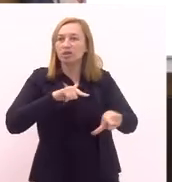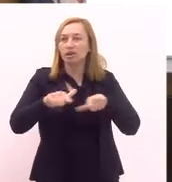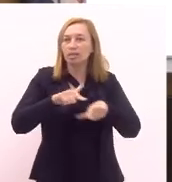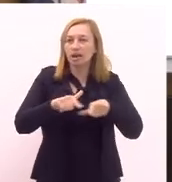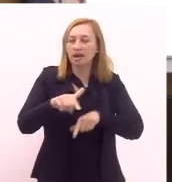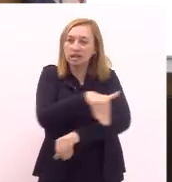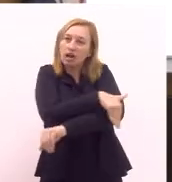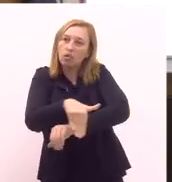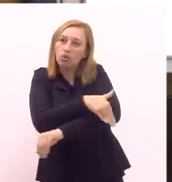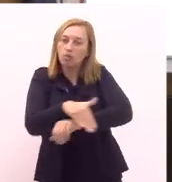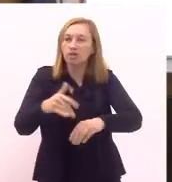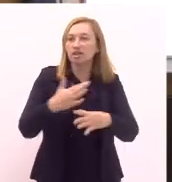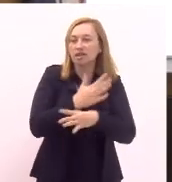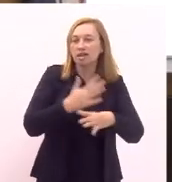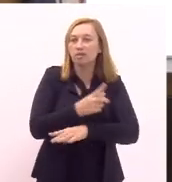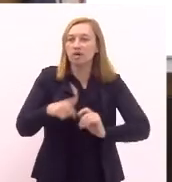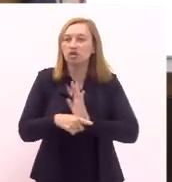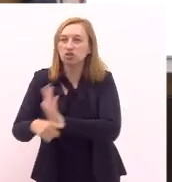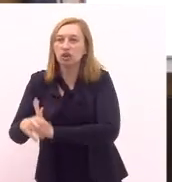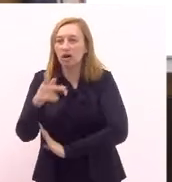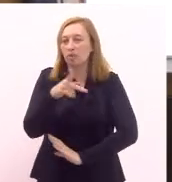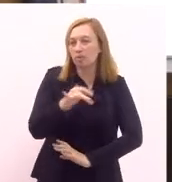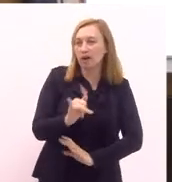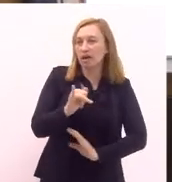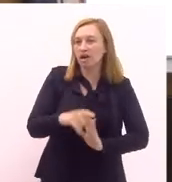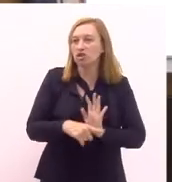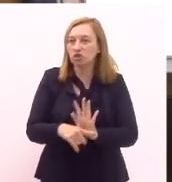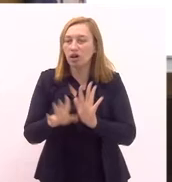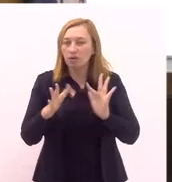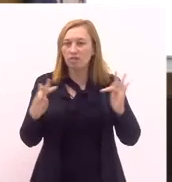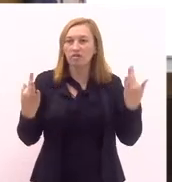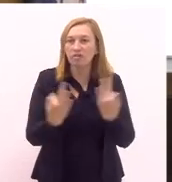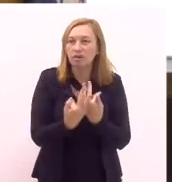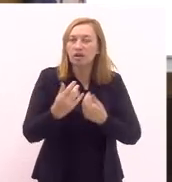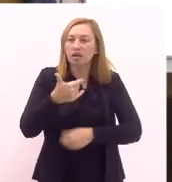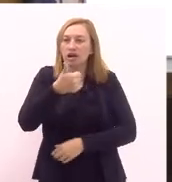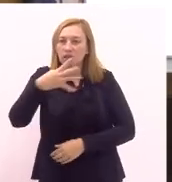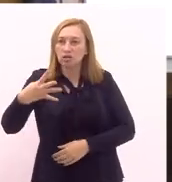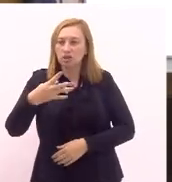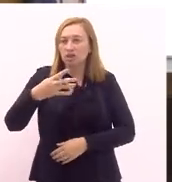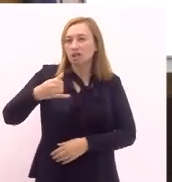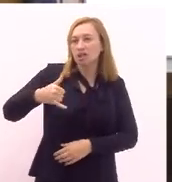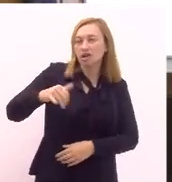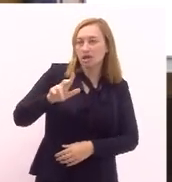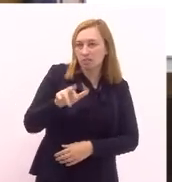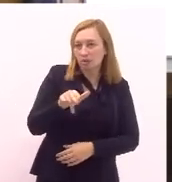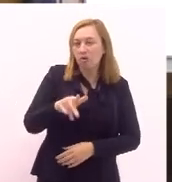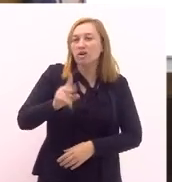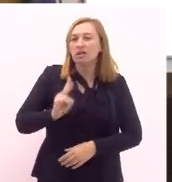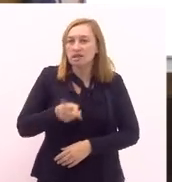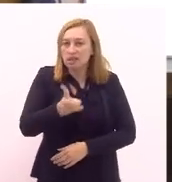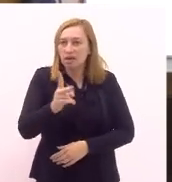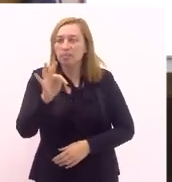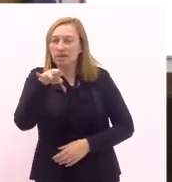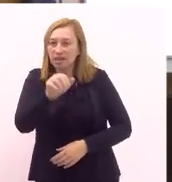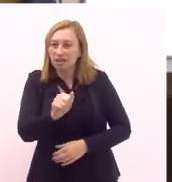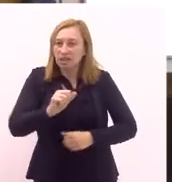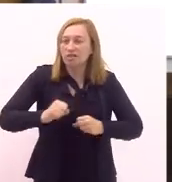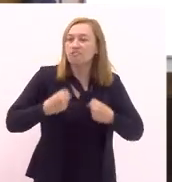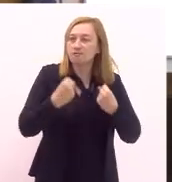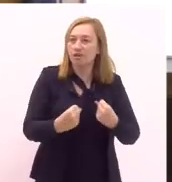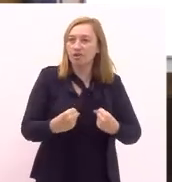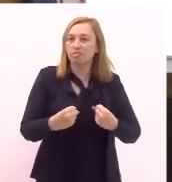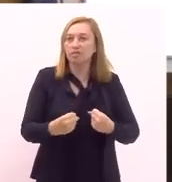e nas ruas da cidade para ajudar seus pais a sustentar uma família com quatorze irmãos Benedita sempre se Manteve firme no seu